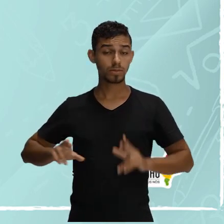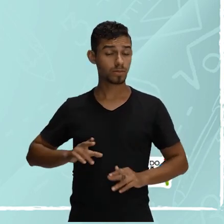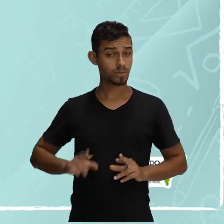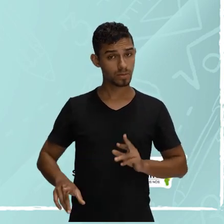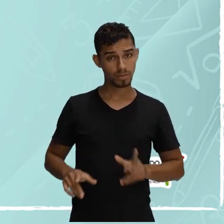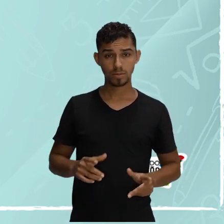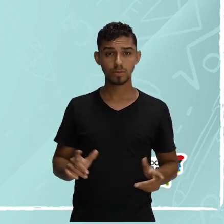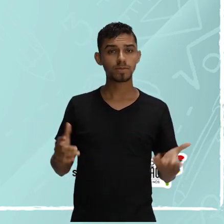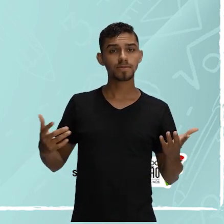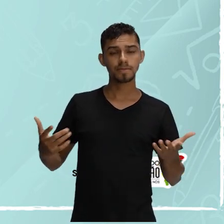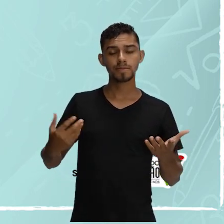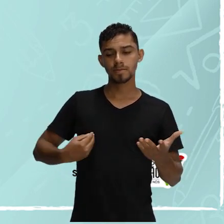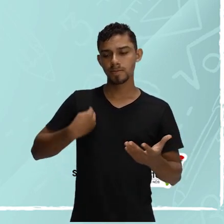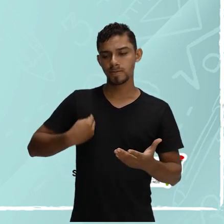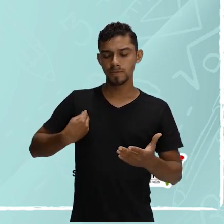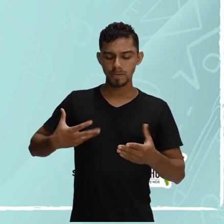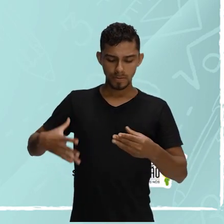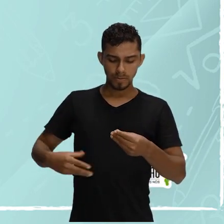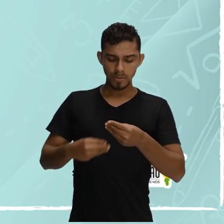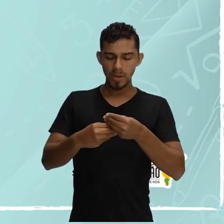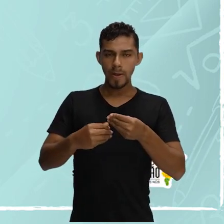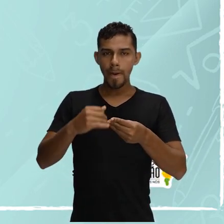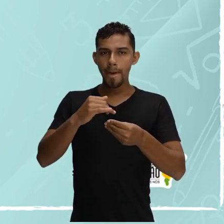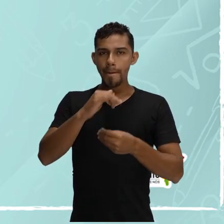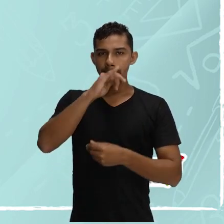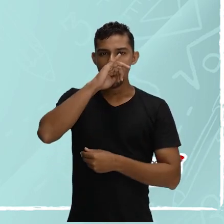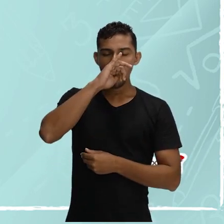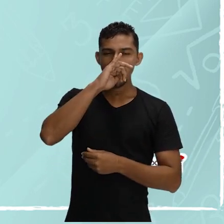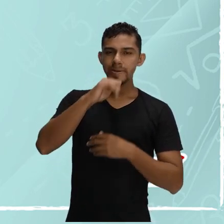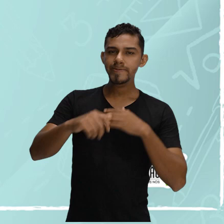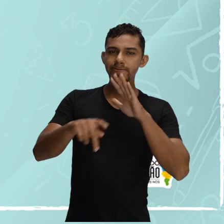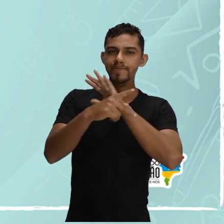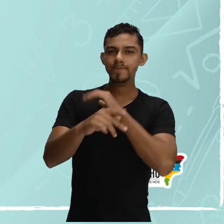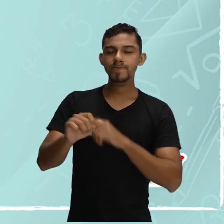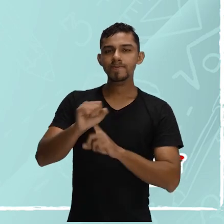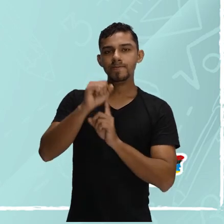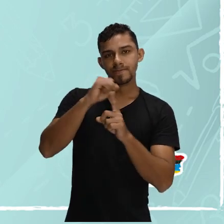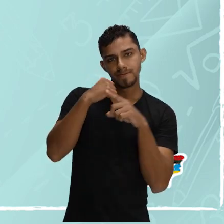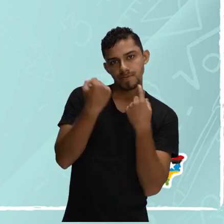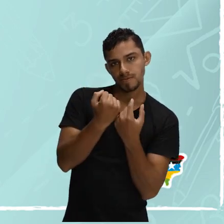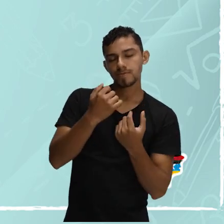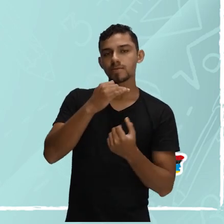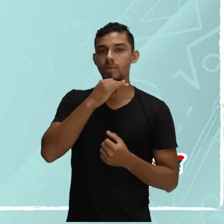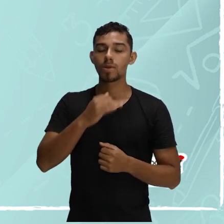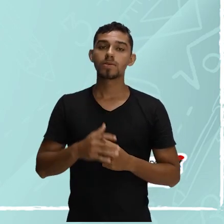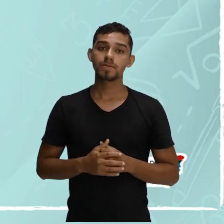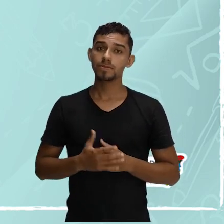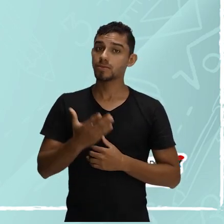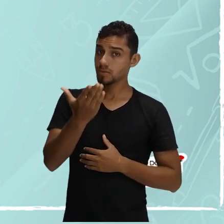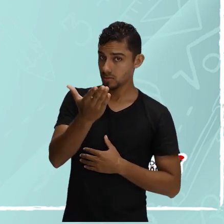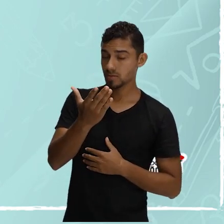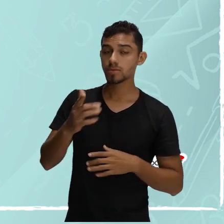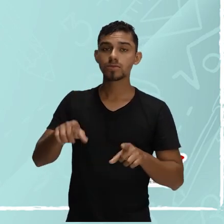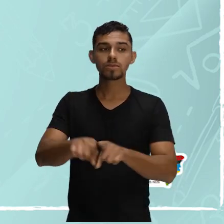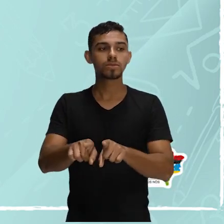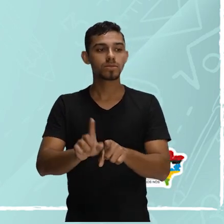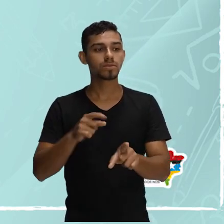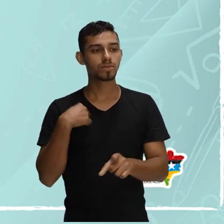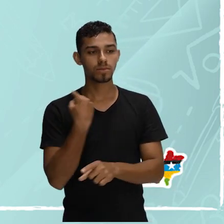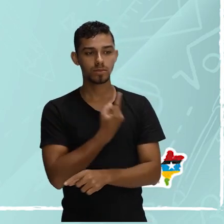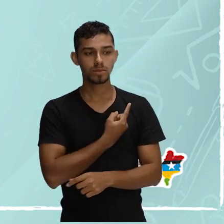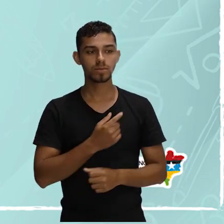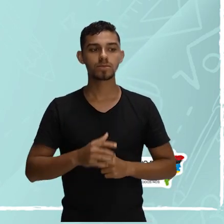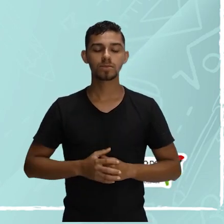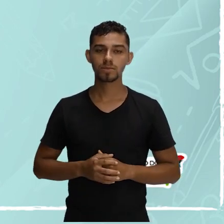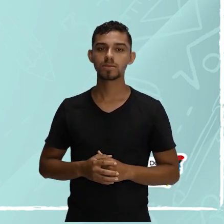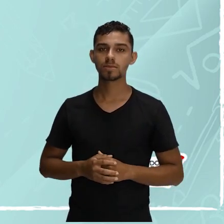nessas diferentes condições e posições que eu ocupo na sociedade. Assim também como você e todos nós, ok?